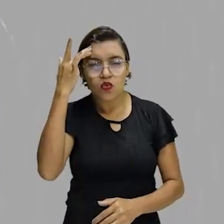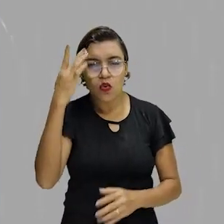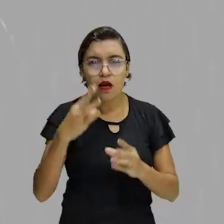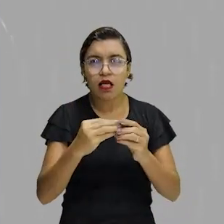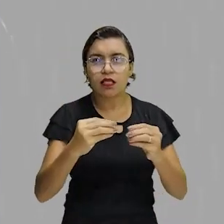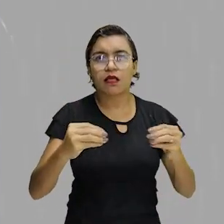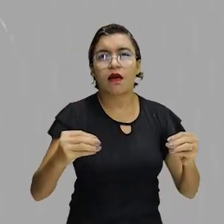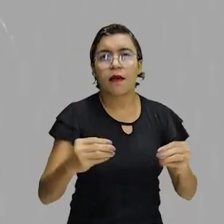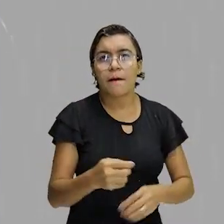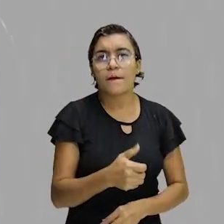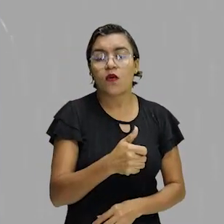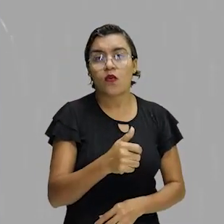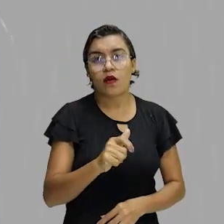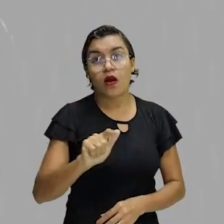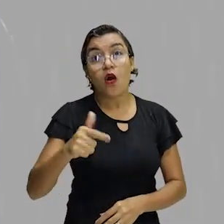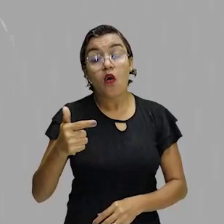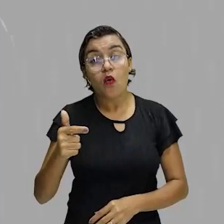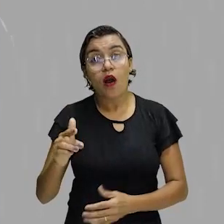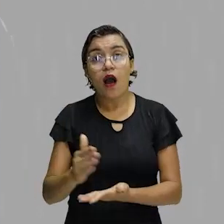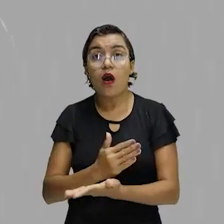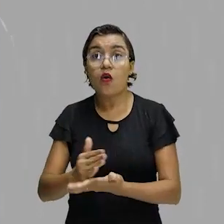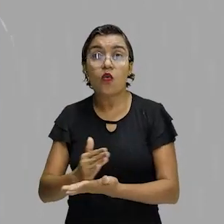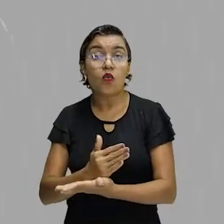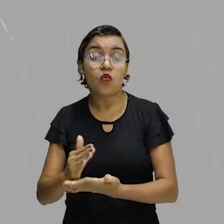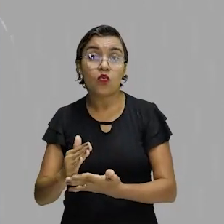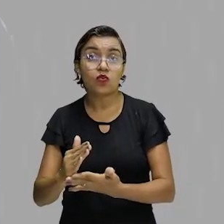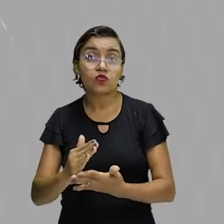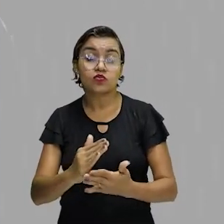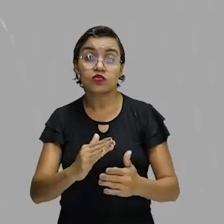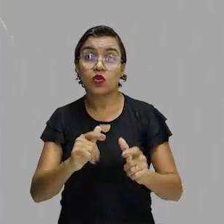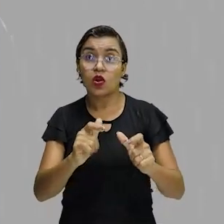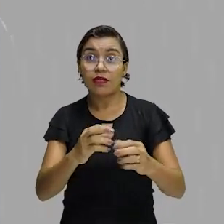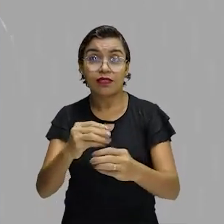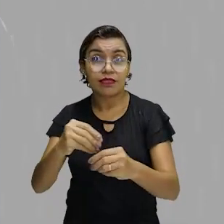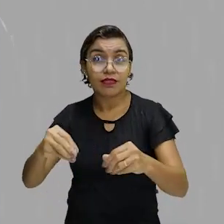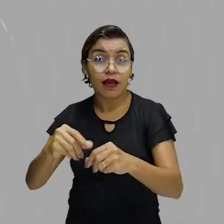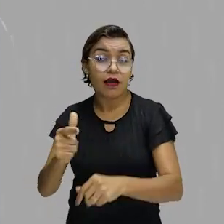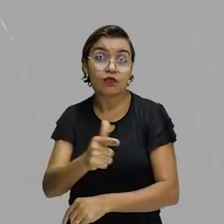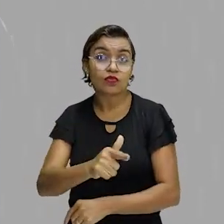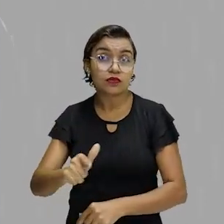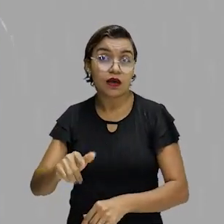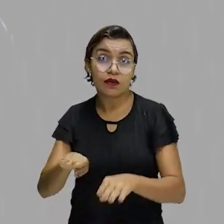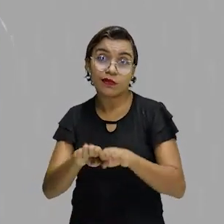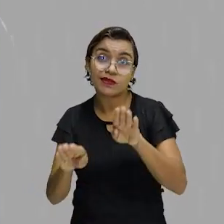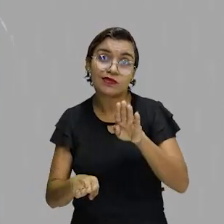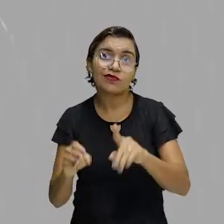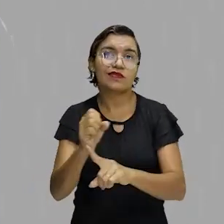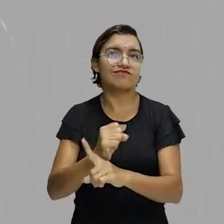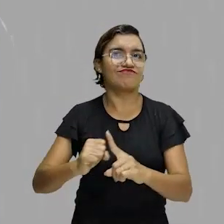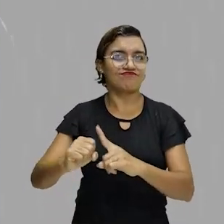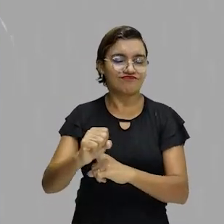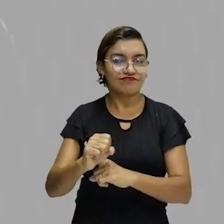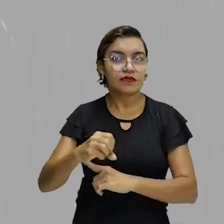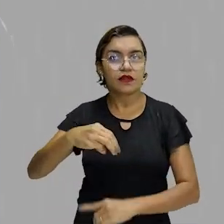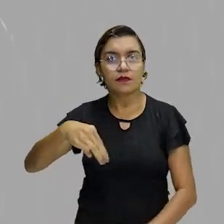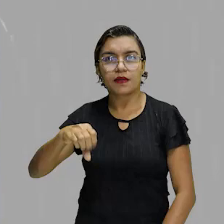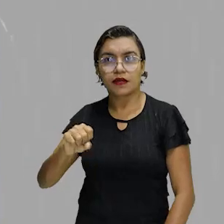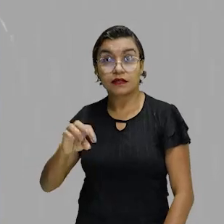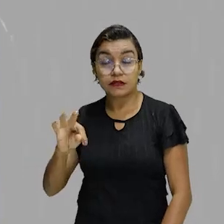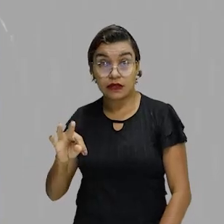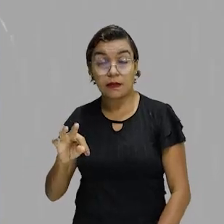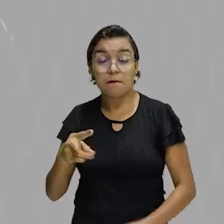gente com pouca terra ou sem terra. Isso gera, obviamente, uma desigualdade social. Então o MST percebe